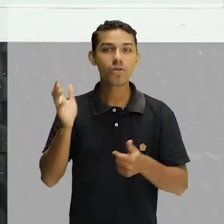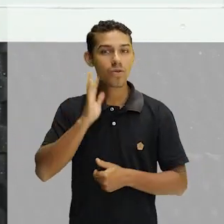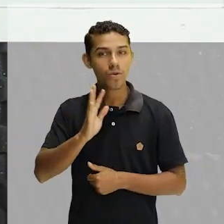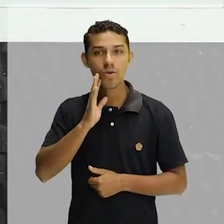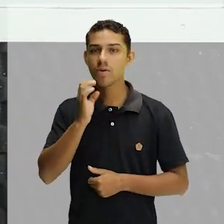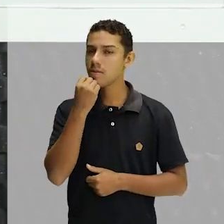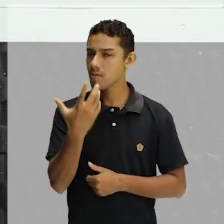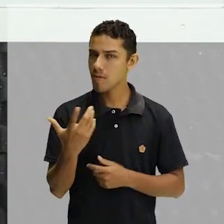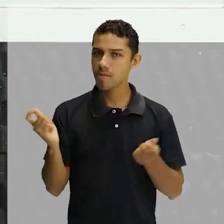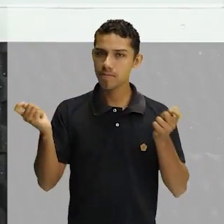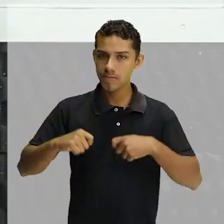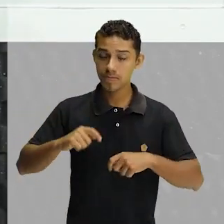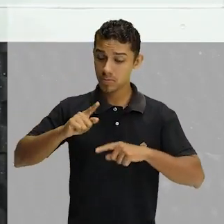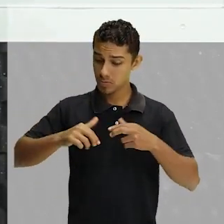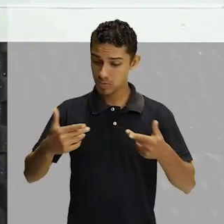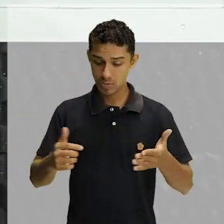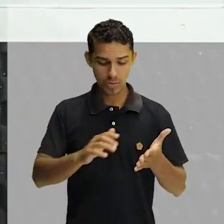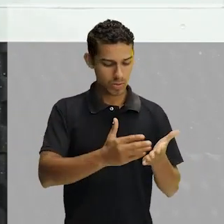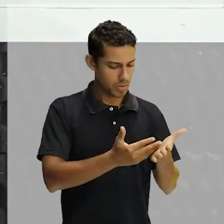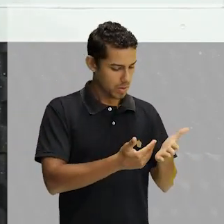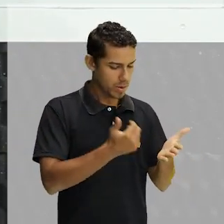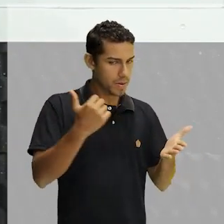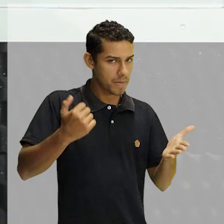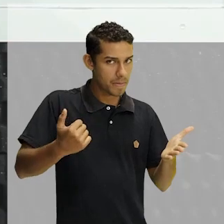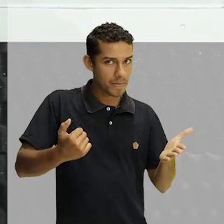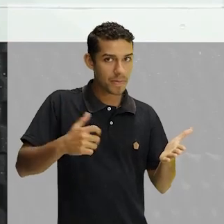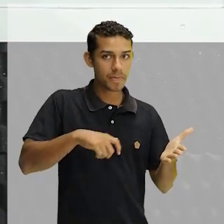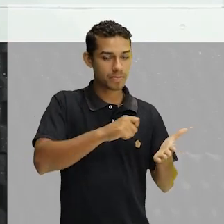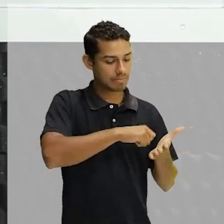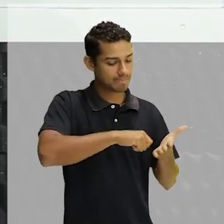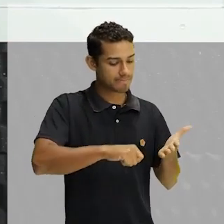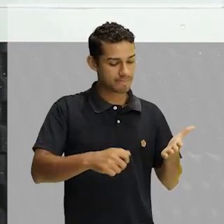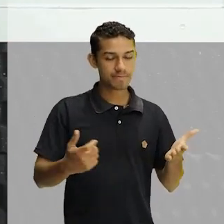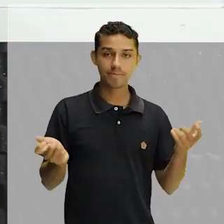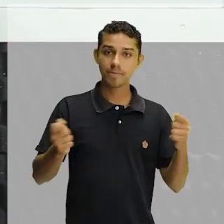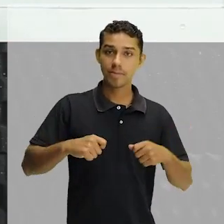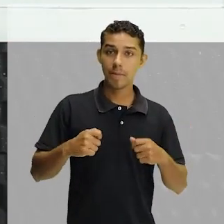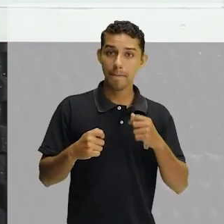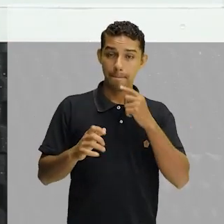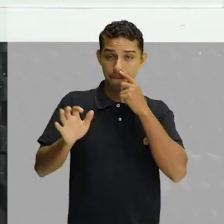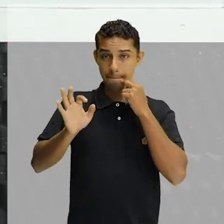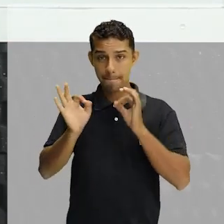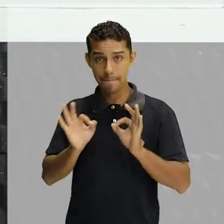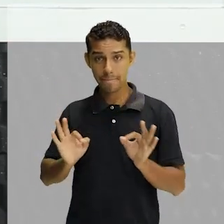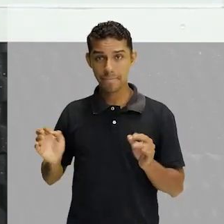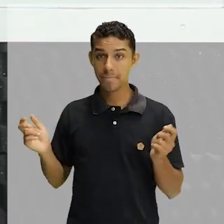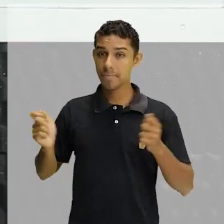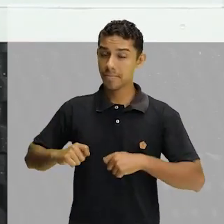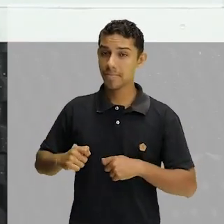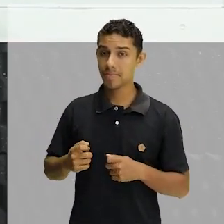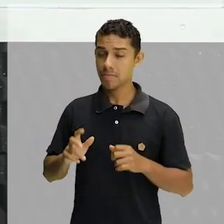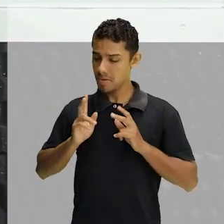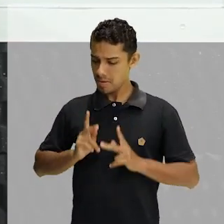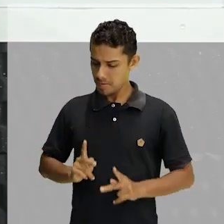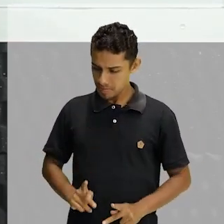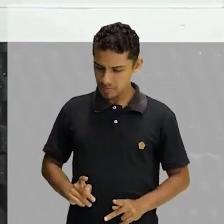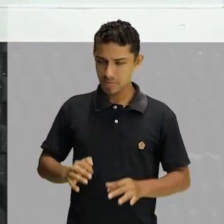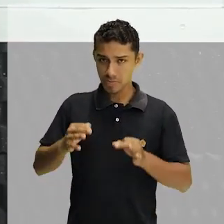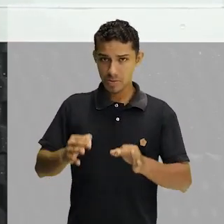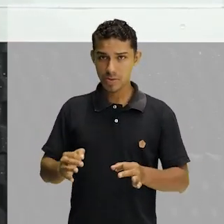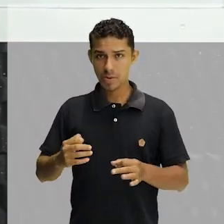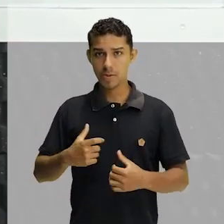bacana, isso, pega teu material, e pega a canetinha, pega o caderno, te endireita aí, ó, endireita um pouquinho